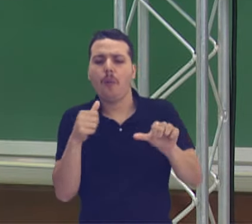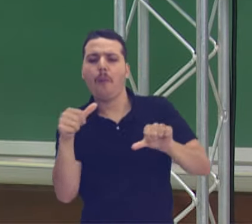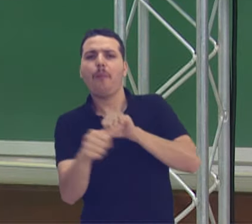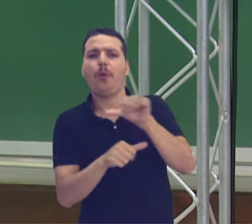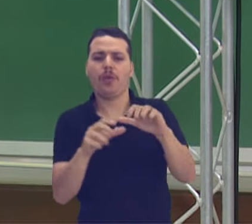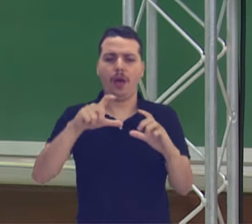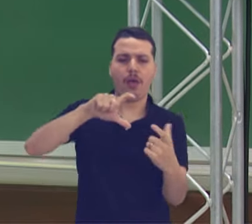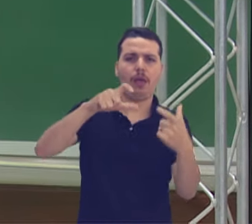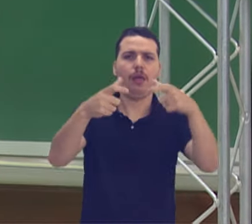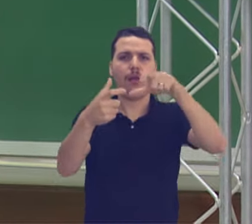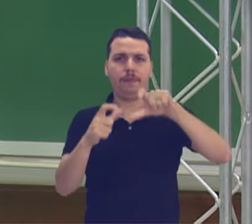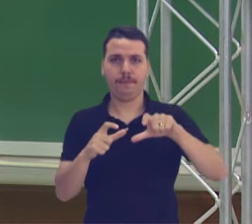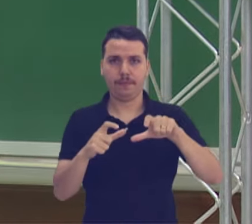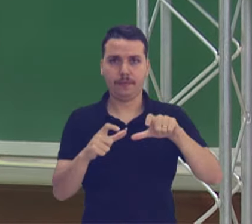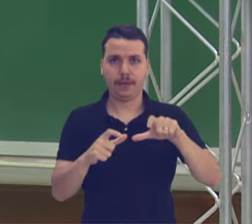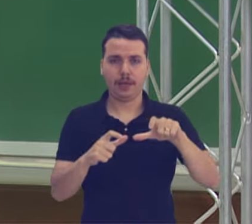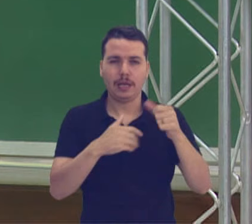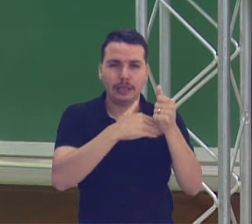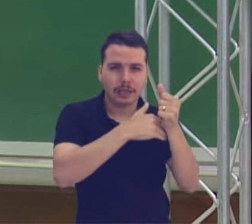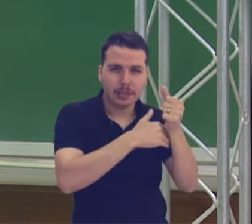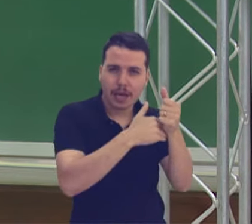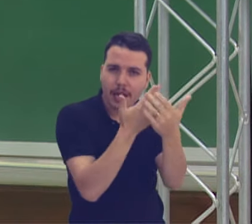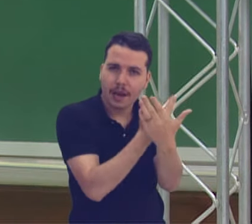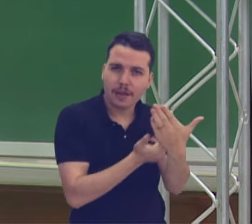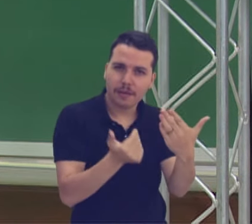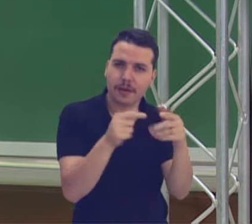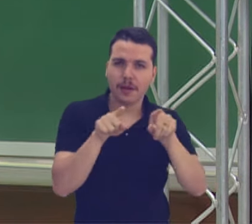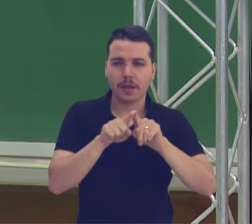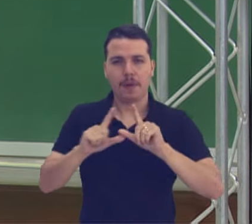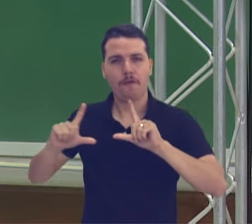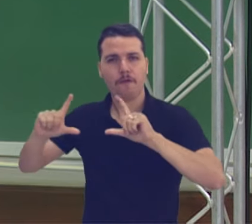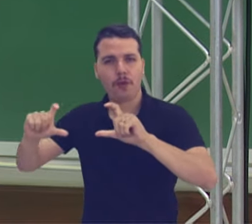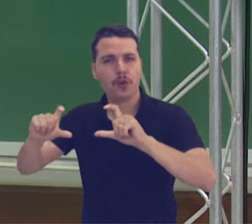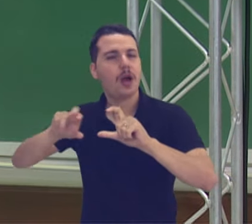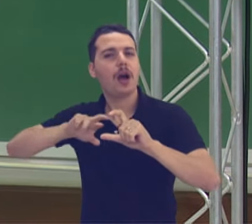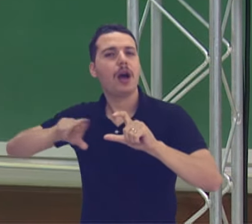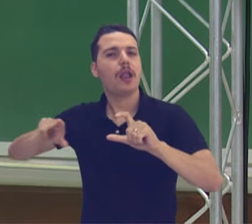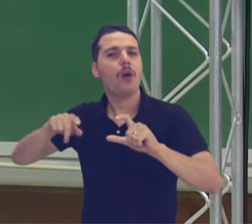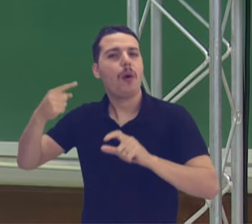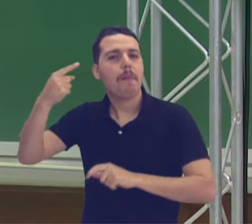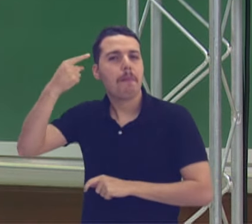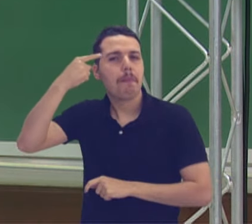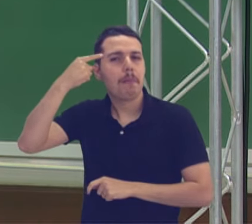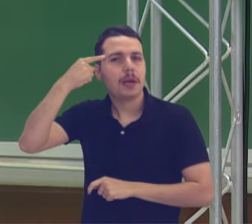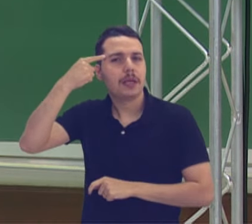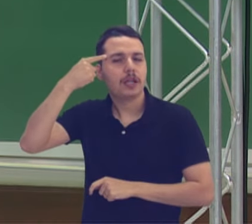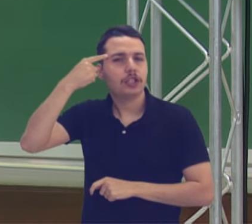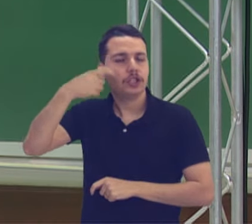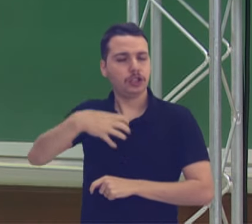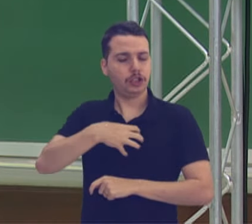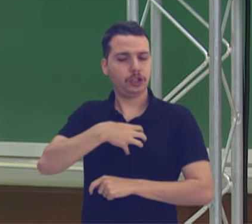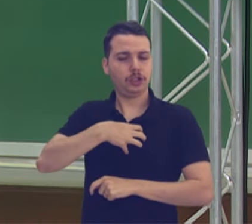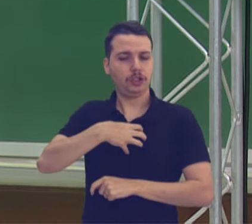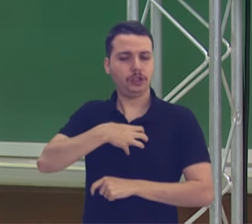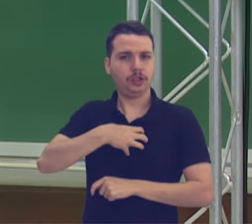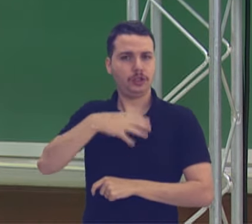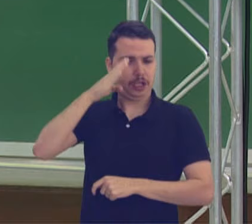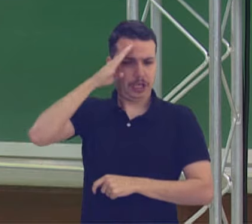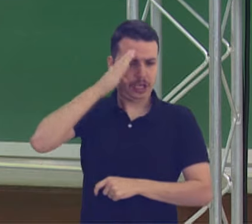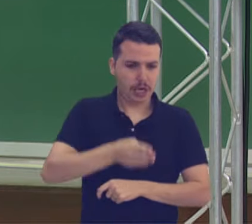o segredo do desenho né assim como da própria fotografia na verdade não é você pensar diretamente